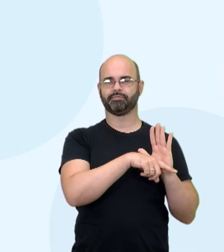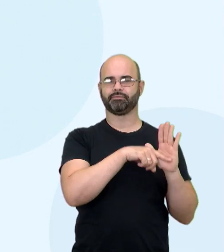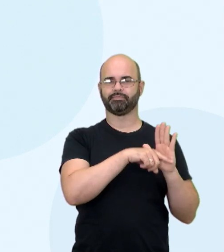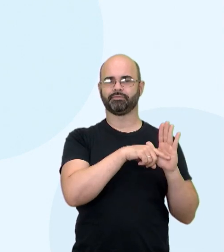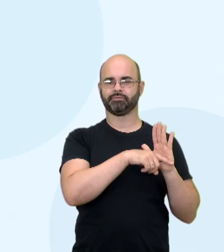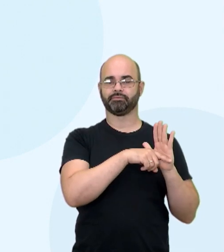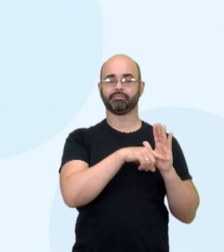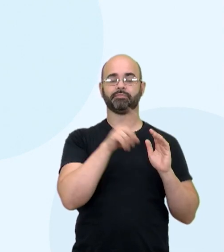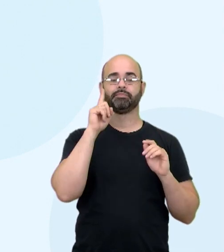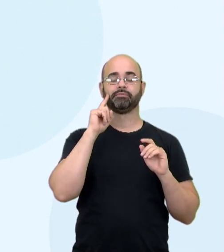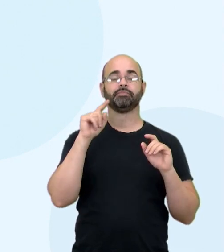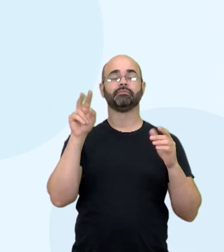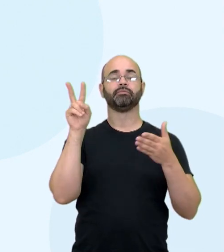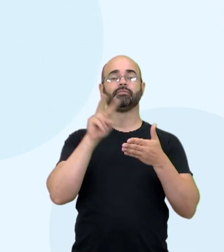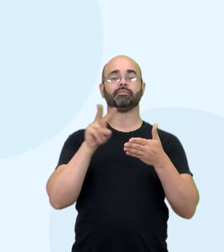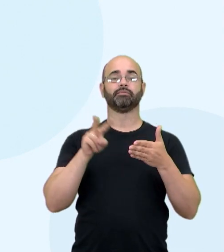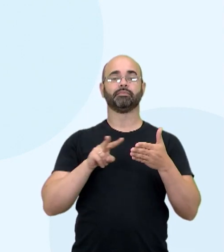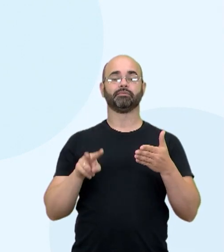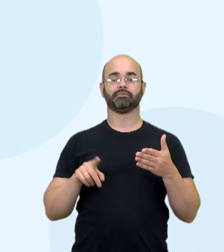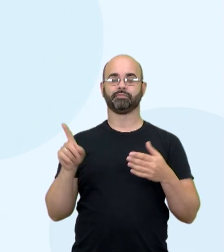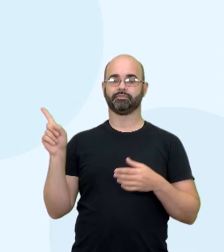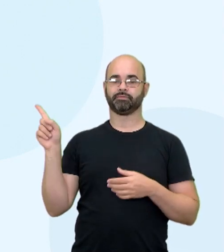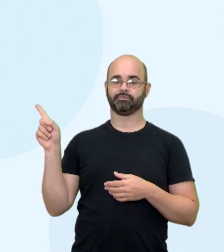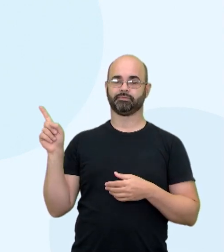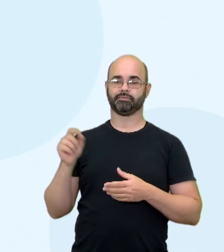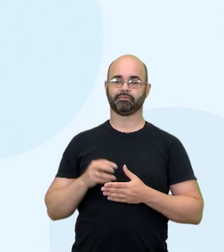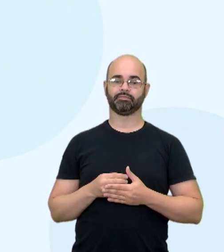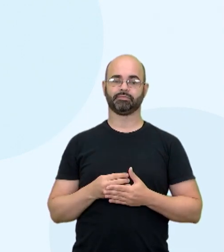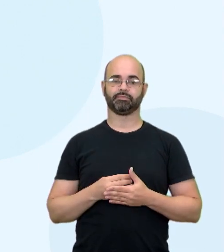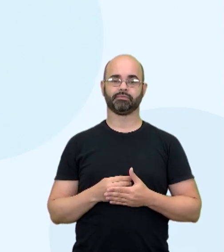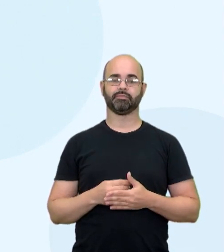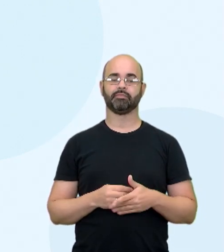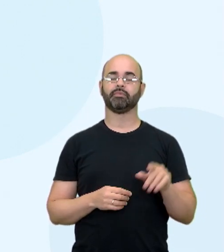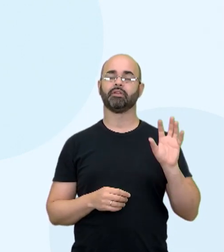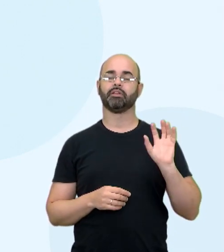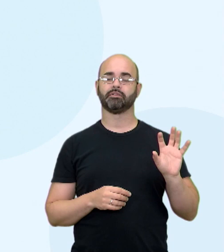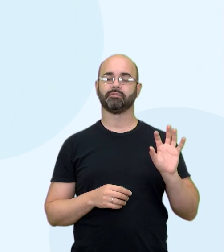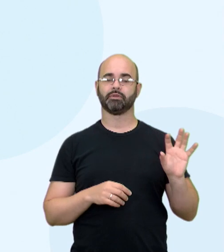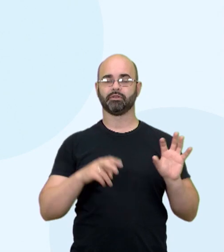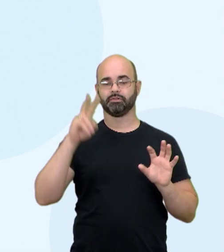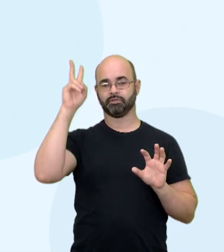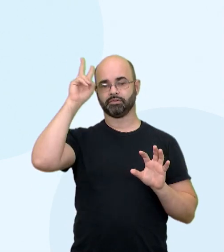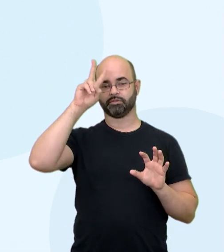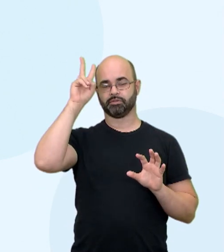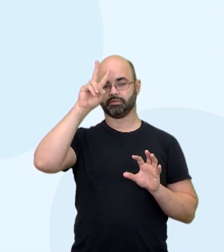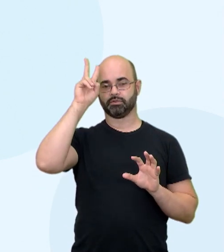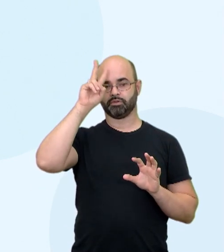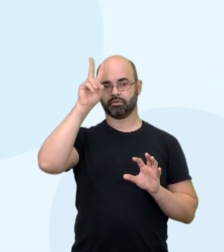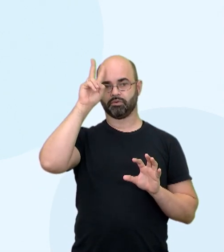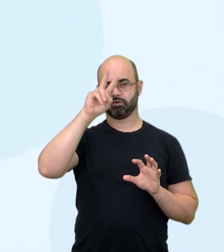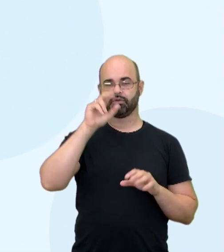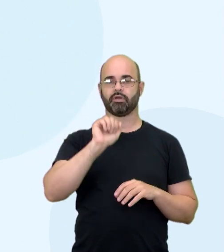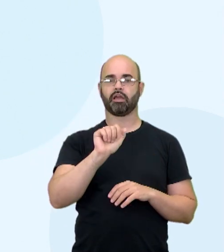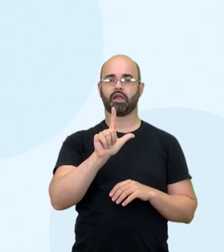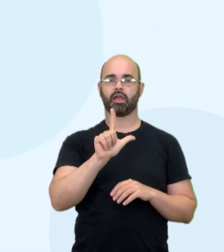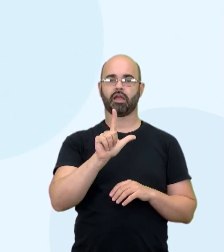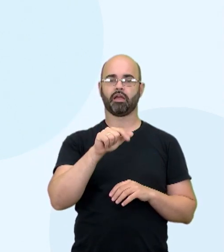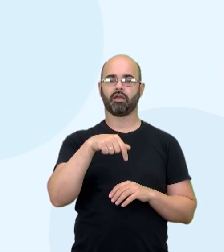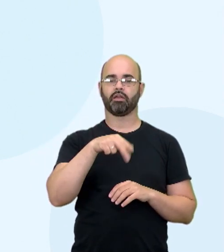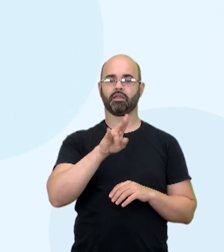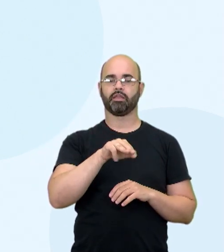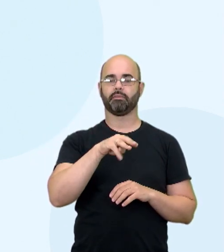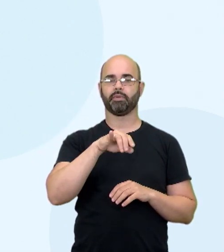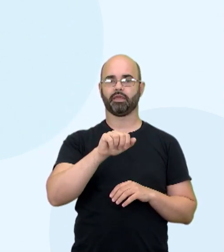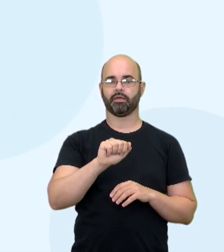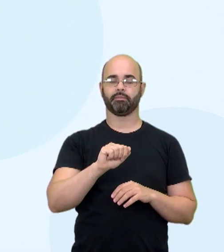esse trecho aqui da obra Aspectos Históricos da Alquimia, em que o autor